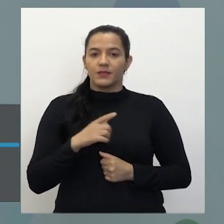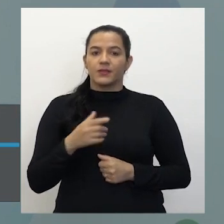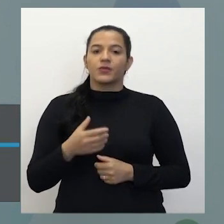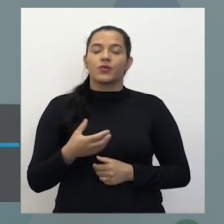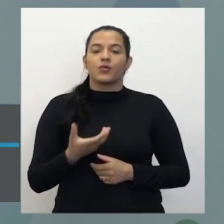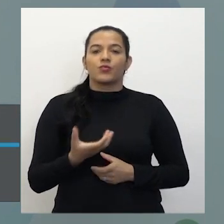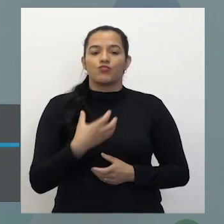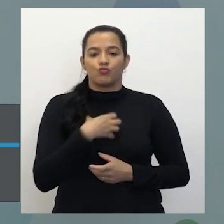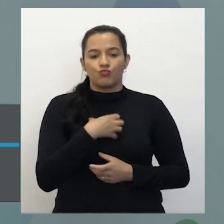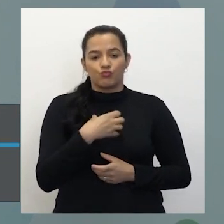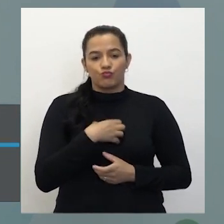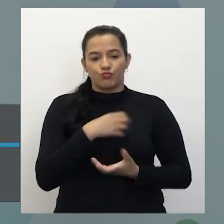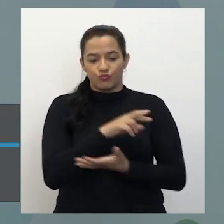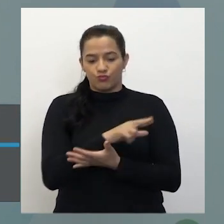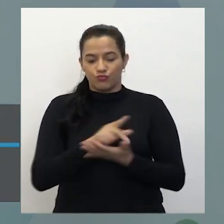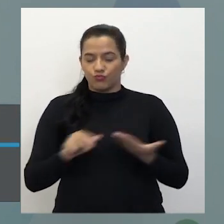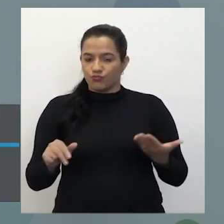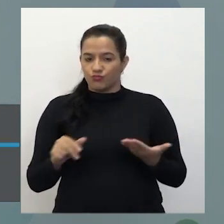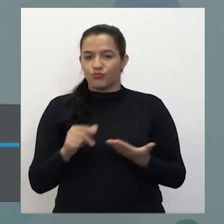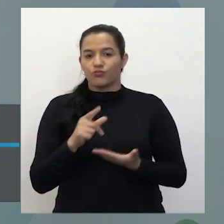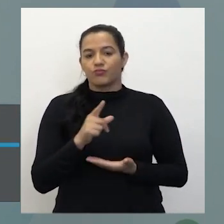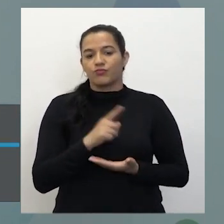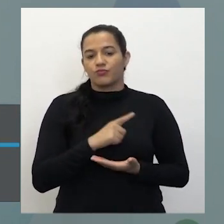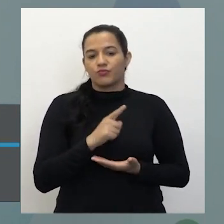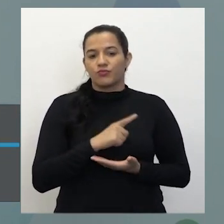para poder, né,